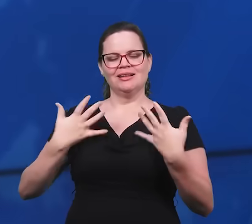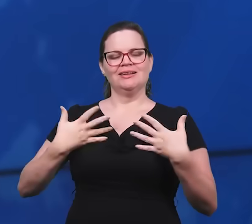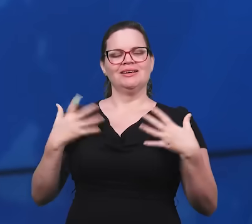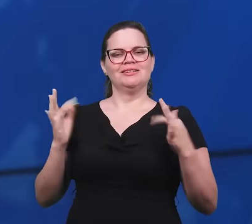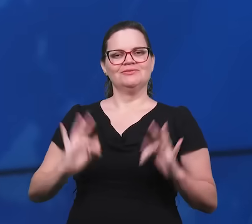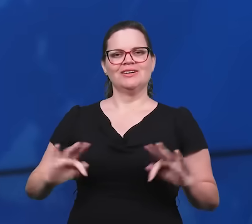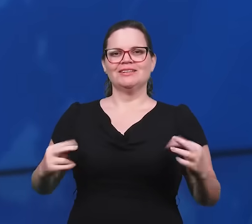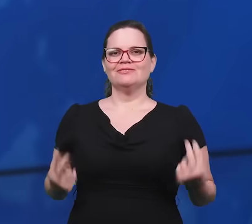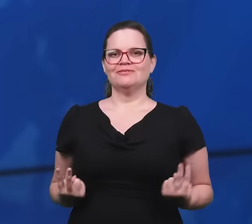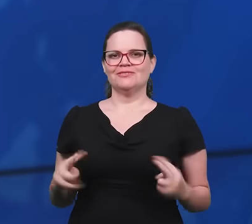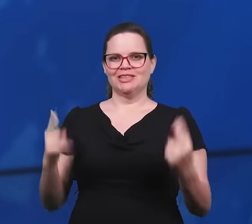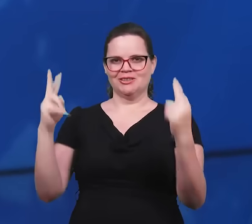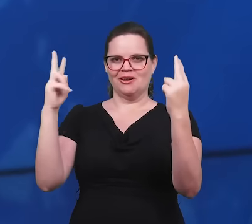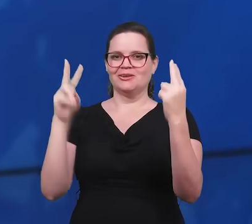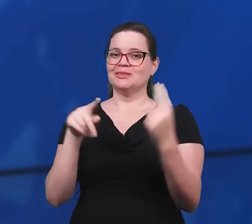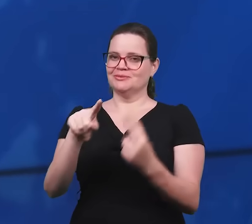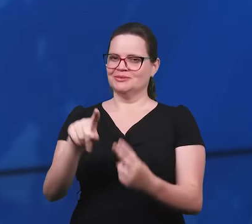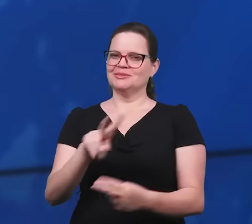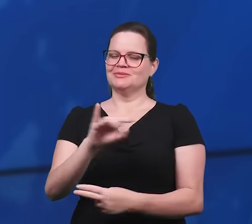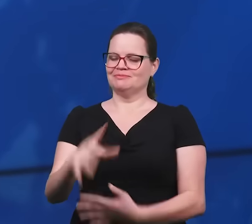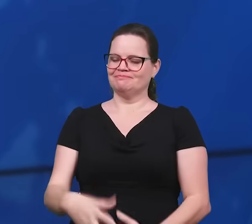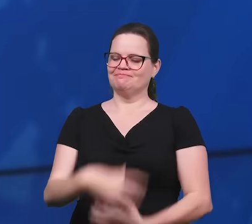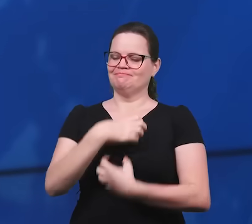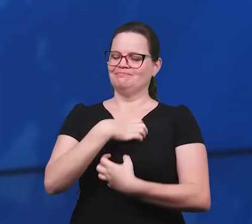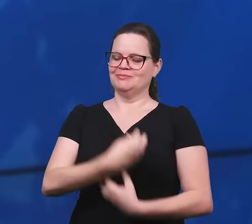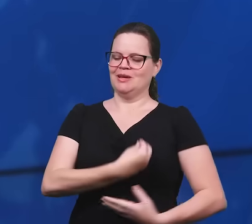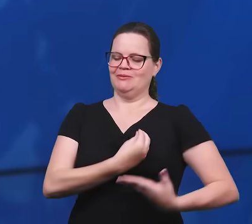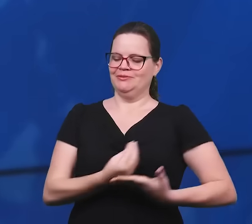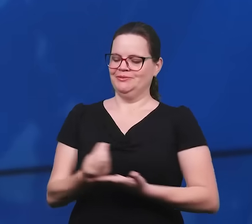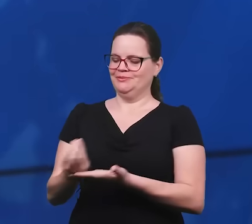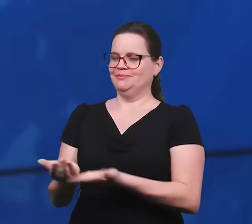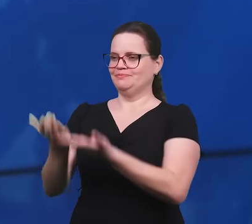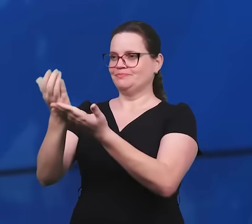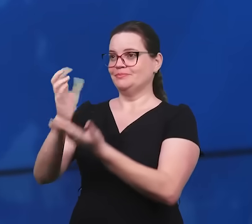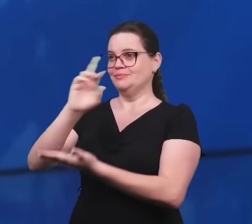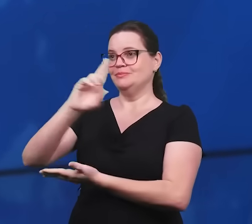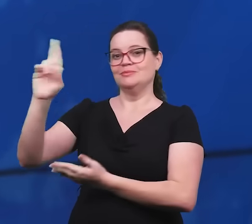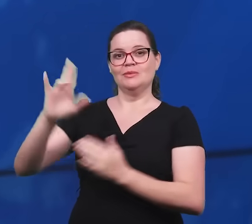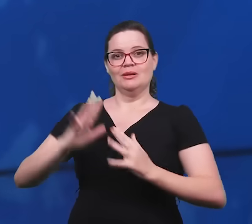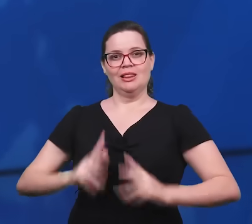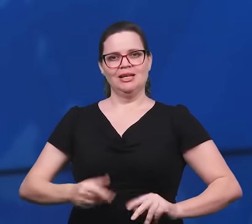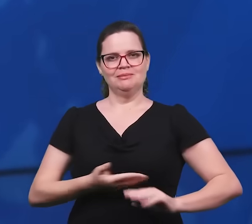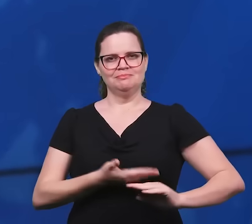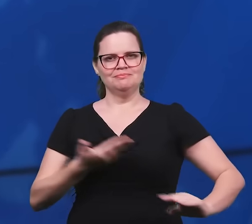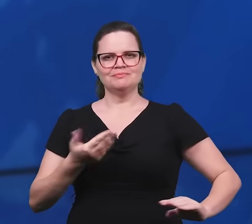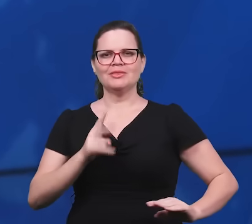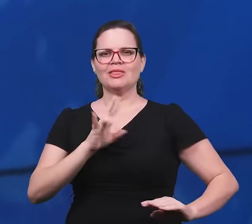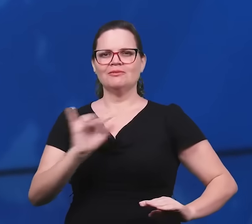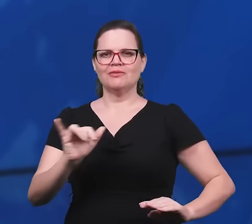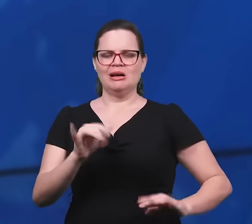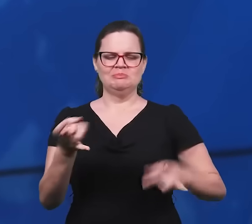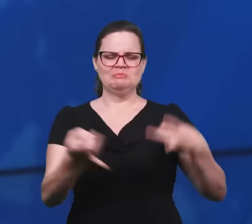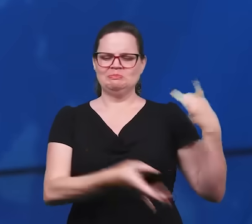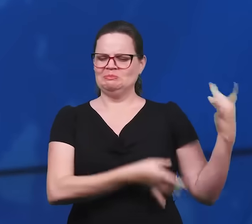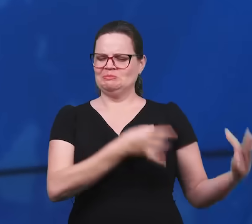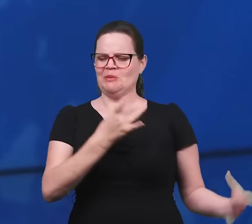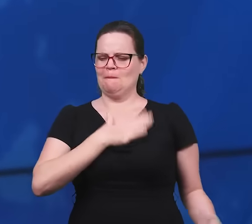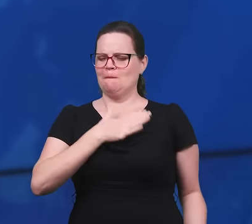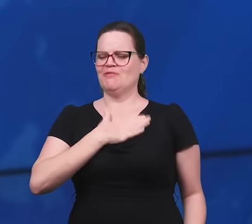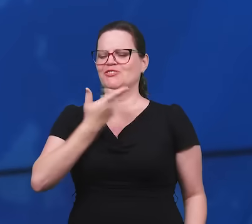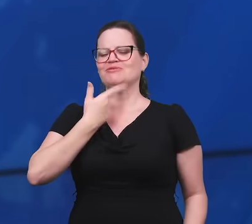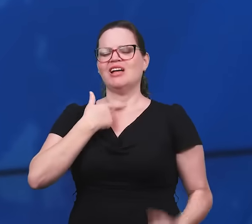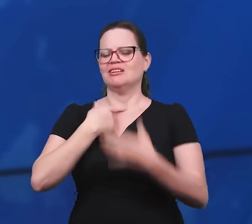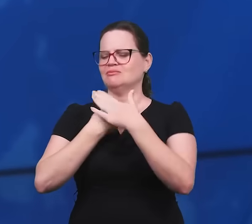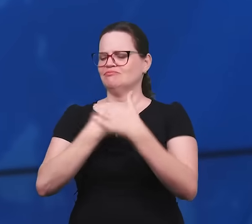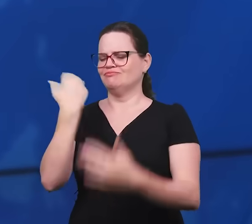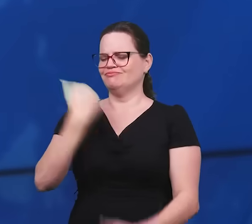vitória. Você vai ser um homem consagrado ao Senhor, uma mulher consagrada ao Senhor. Você vai lançar de si a sua capa, você